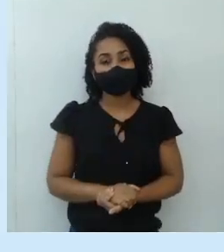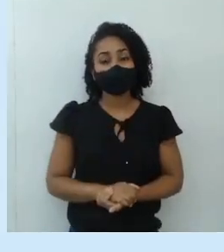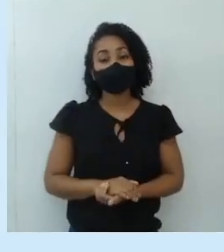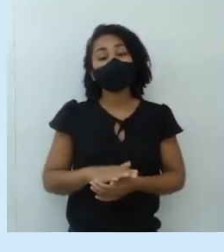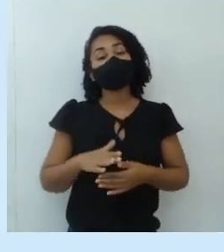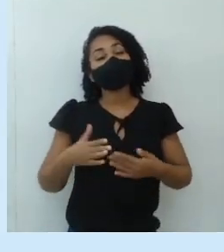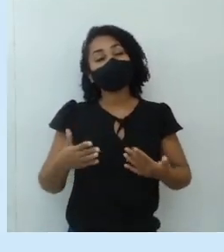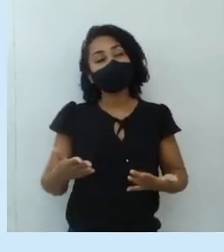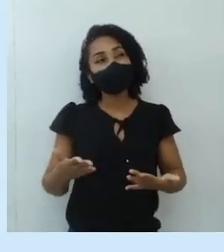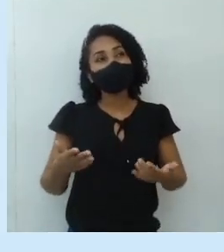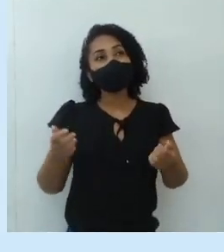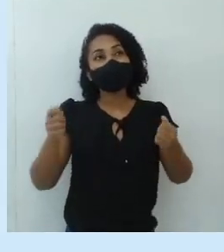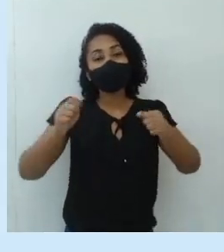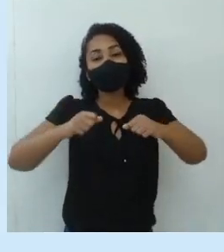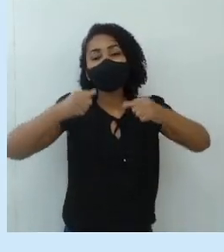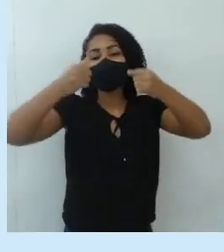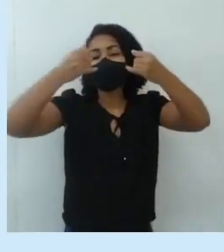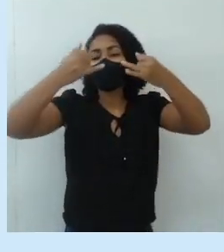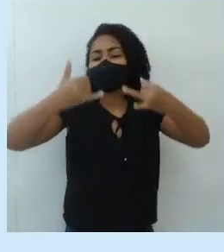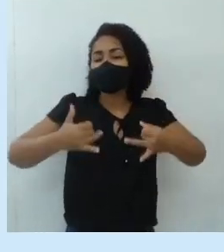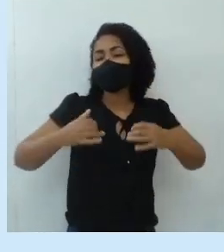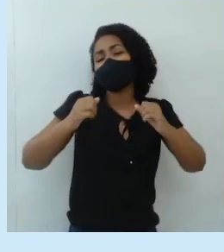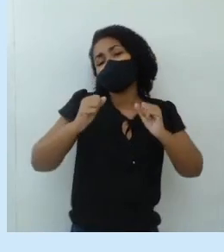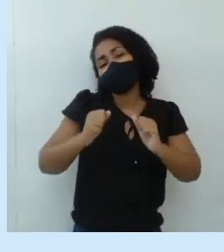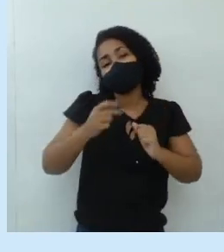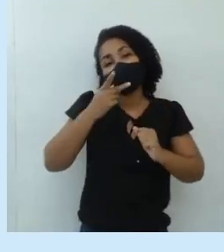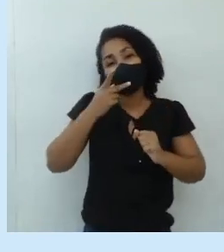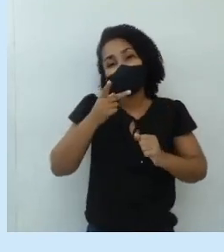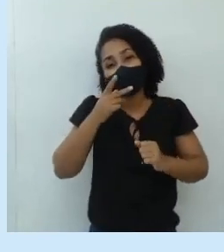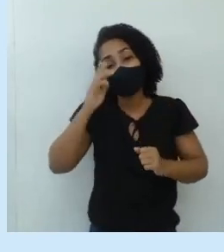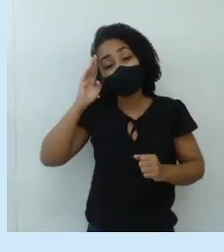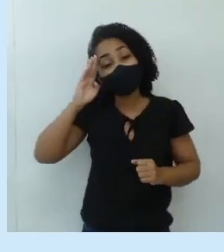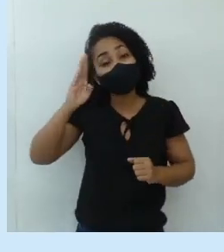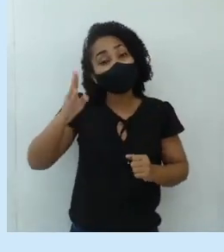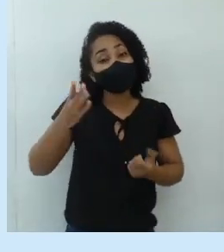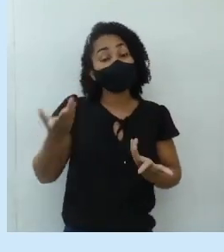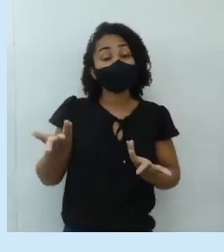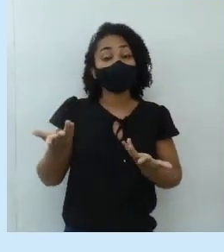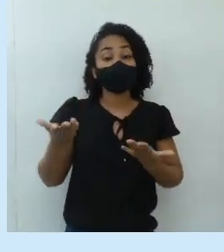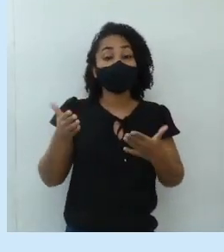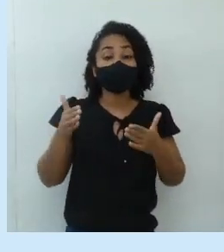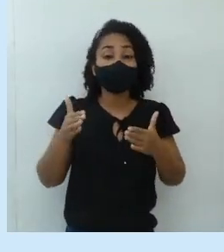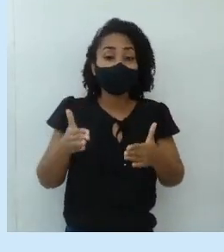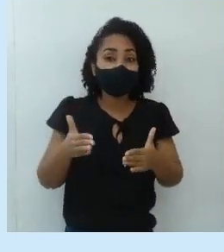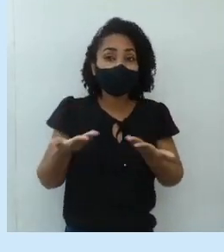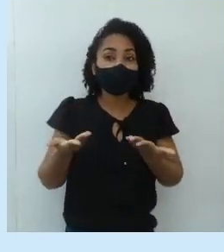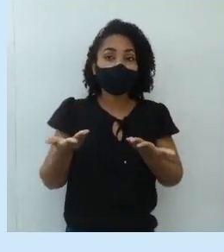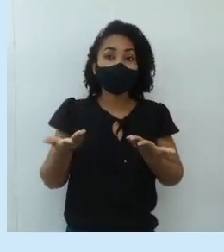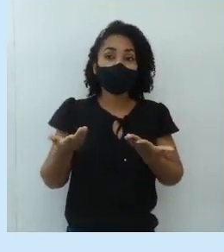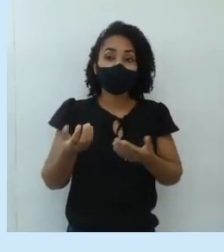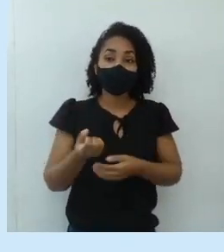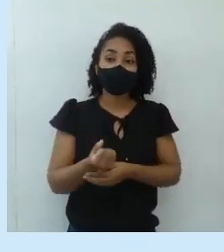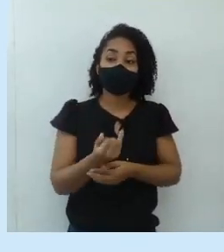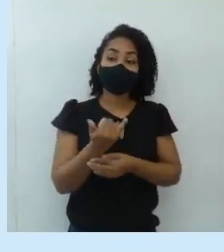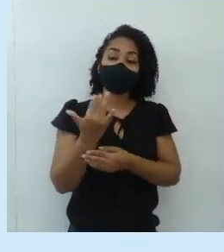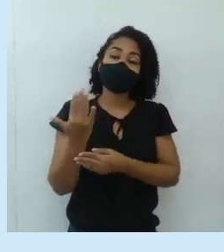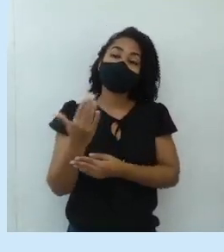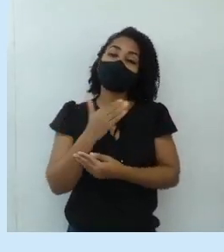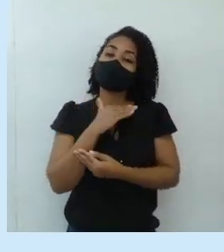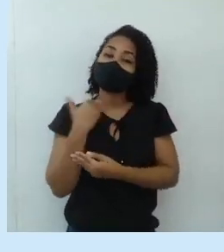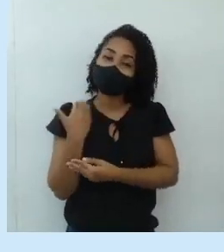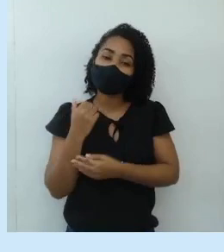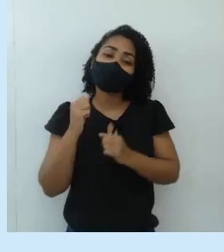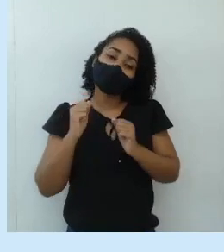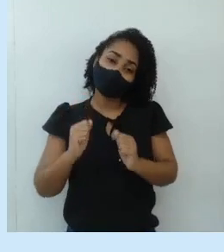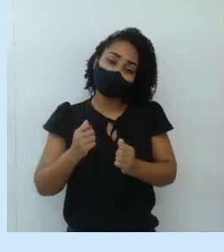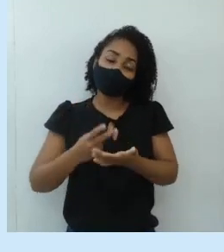desses contratempos, eu posso falar principalmente em relação à questão dos números de morte que acontece